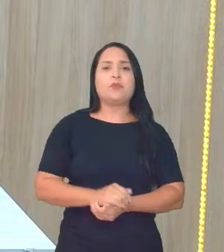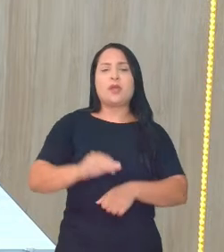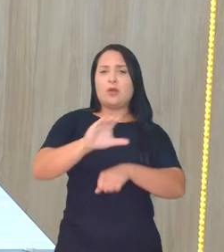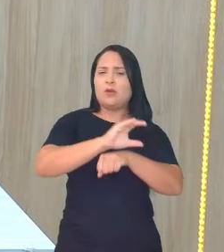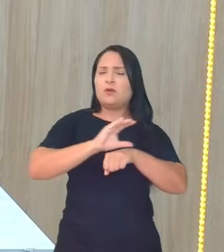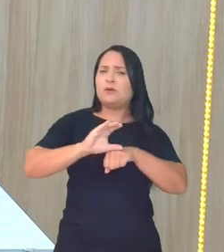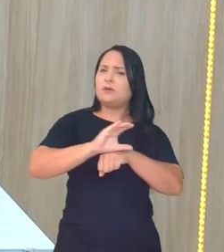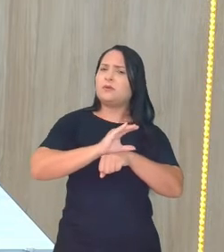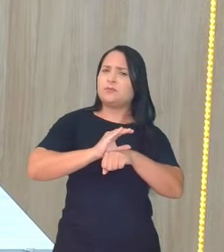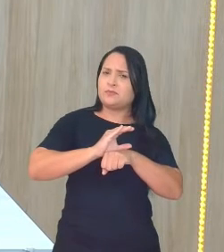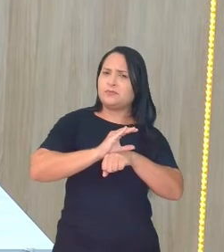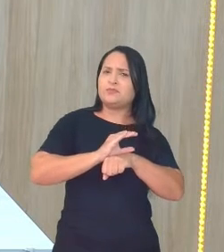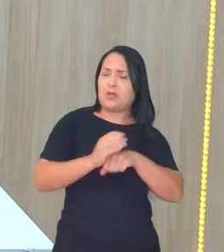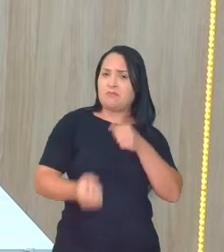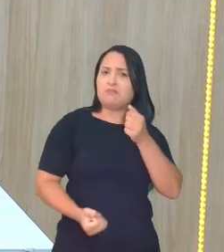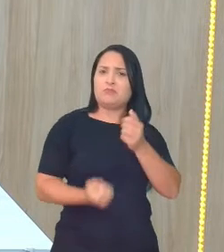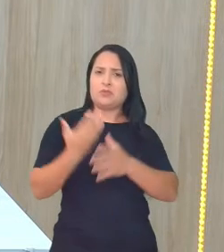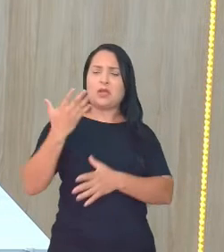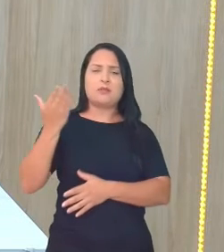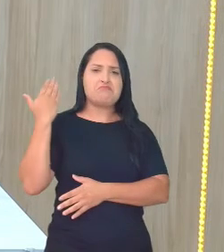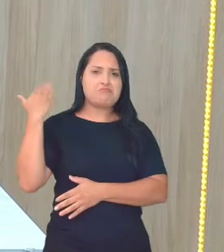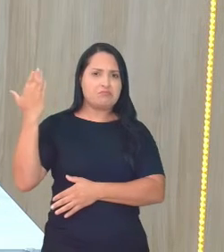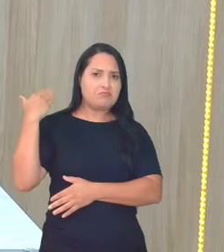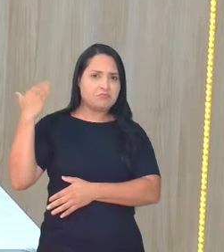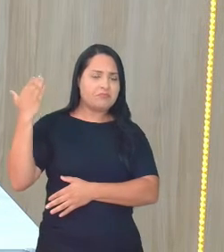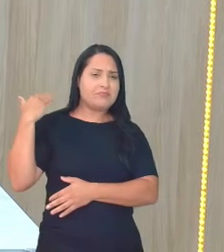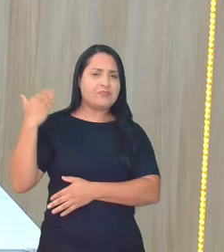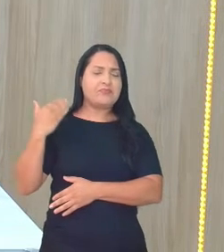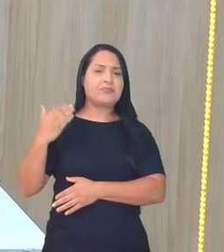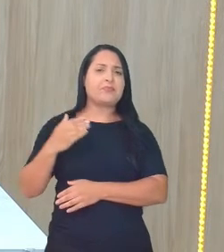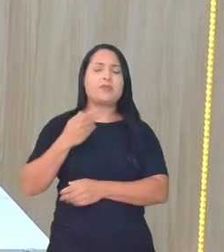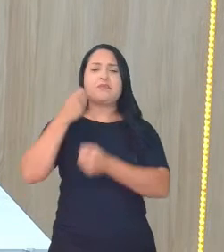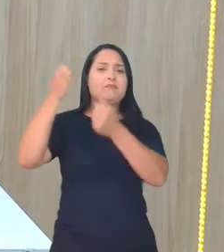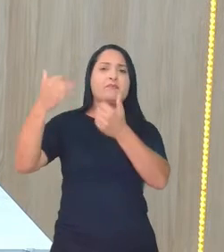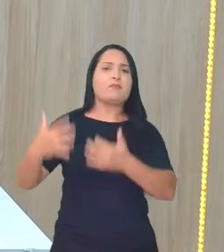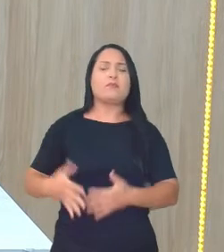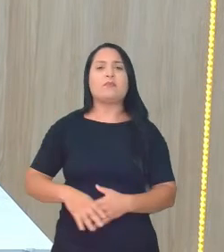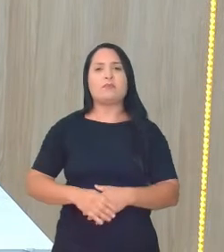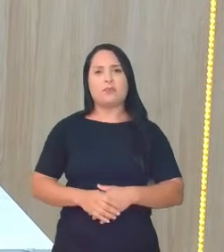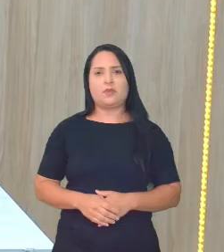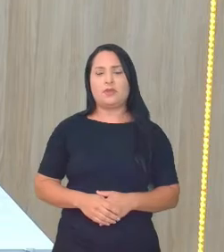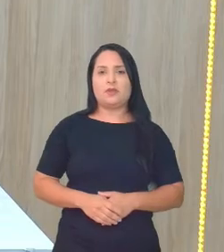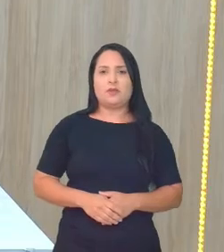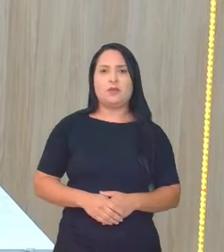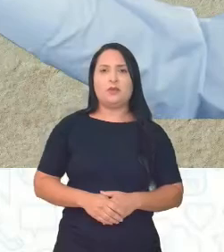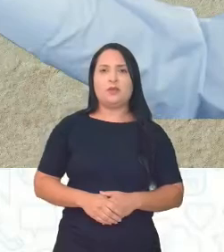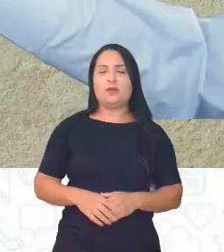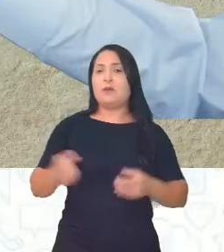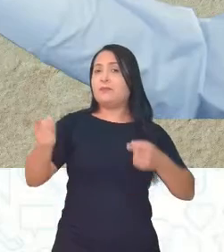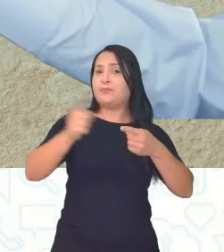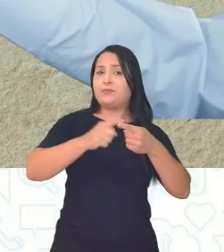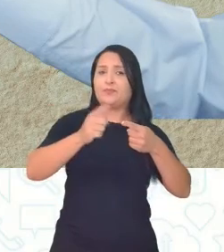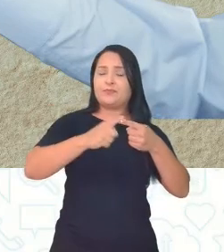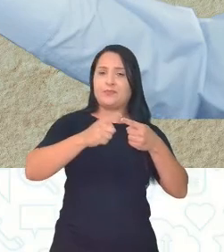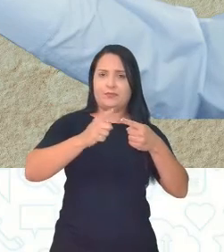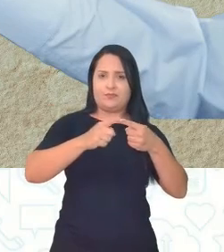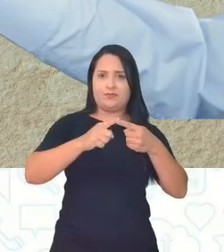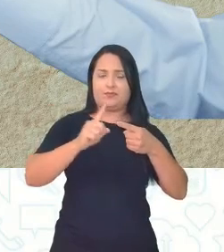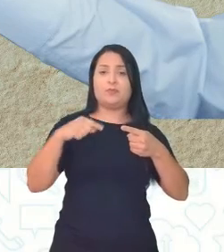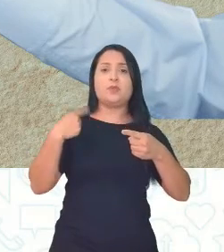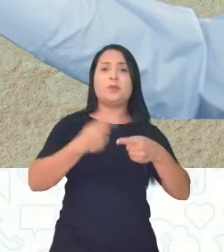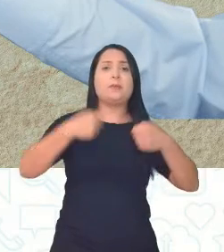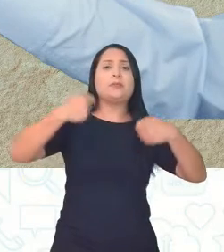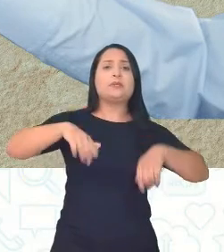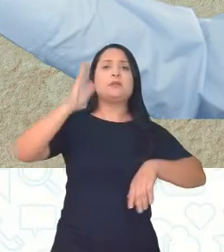essa Constituição aí elaborada, né, nesse período, dizia o seguinte, vejam só, o primeiro ponto que a gente